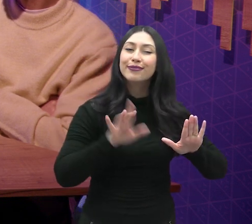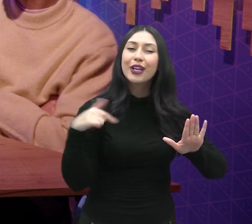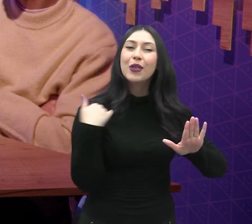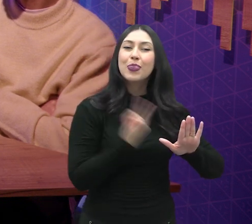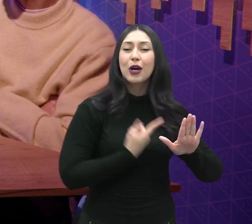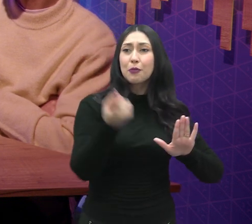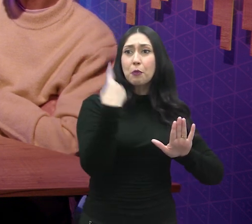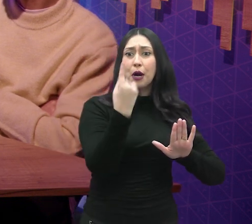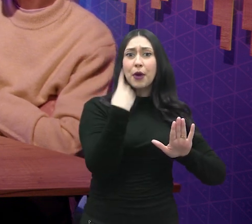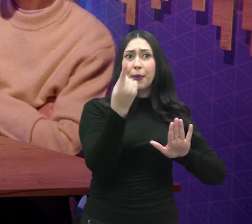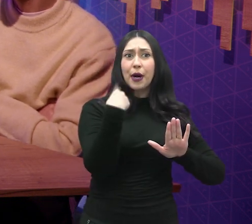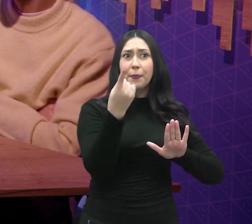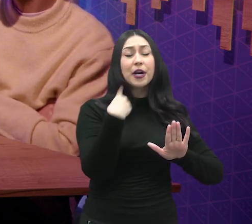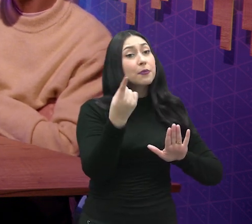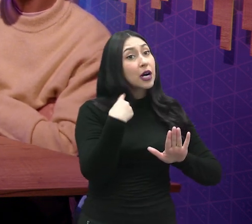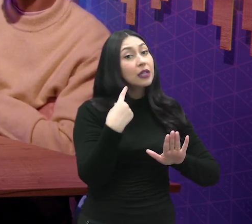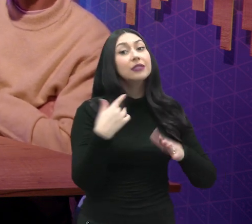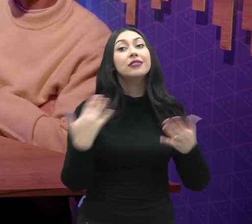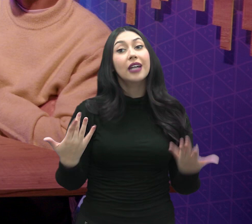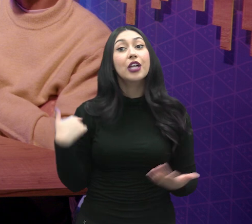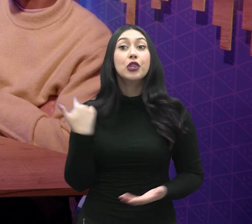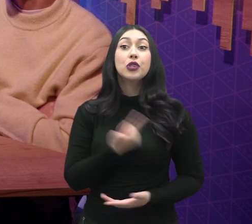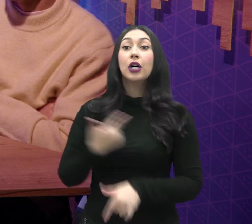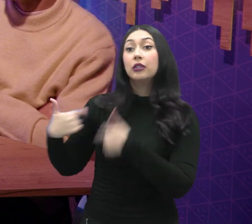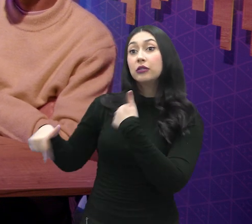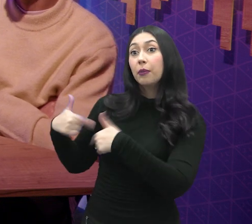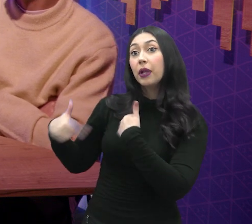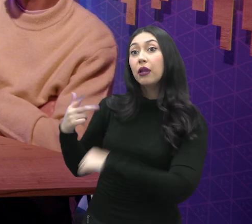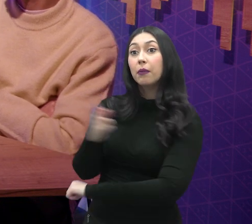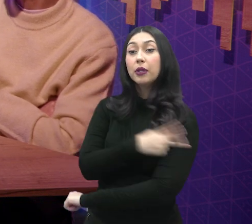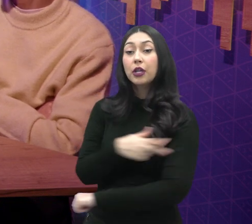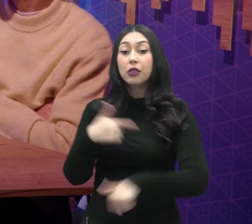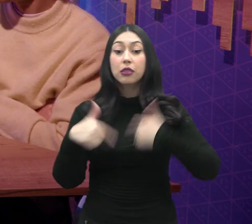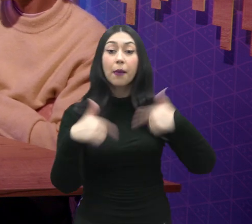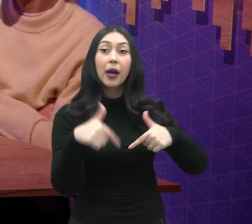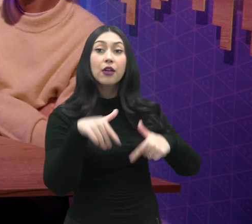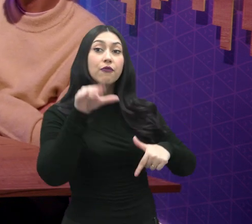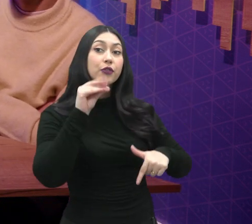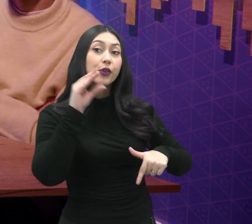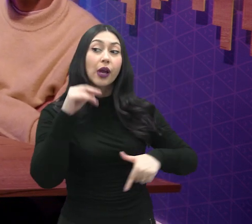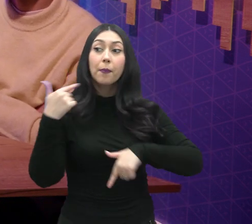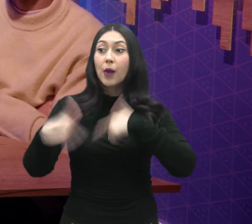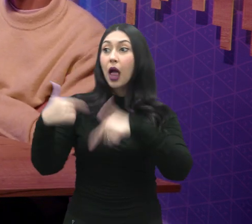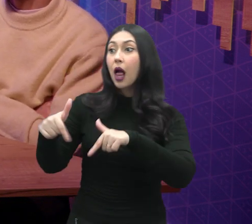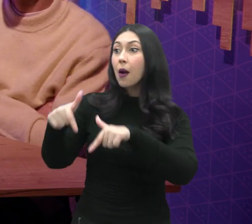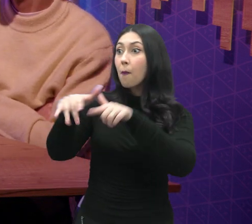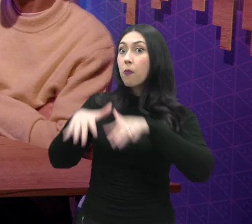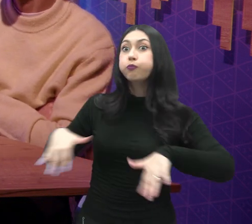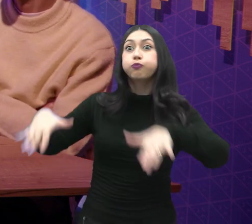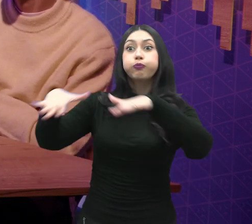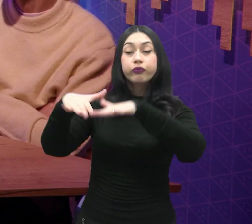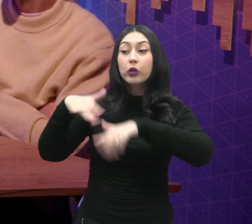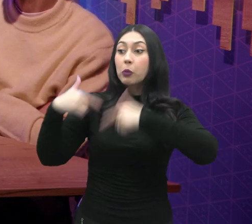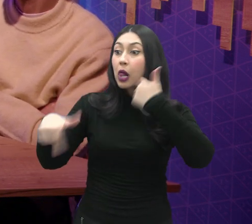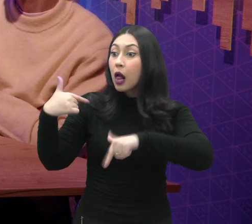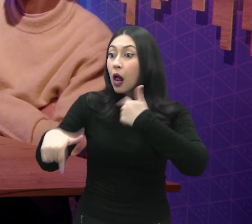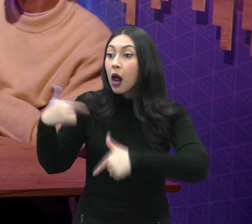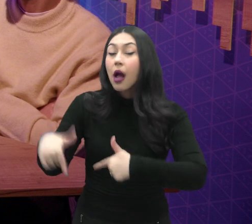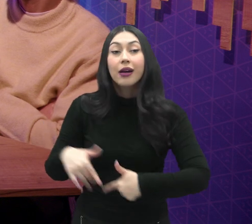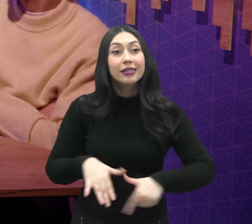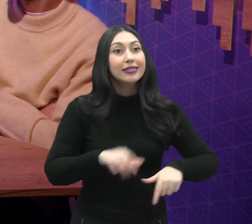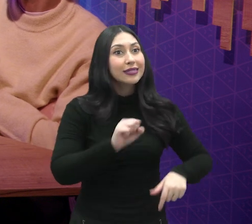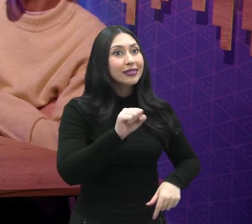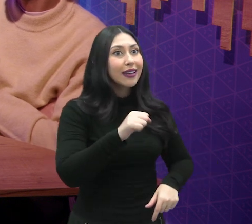o carrasco da gente mesmo. E a gente trabalha pelo chefe, pelo funcionário e por quem mais precisar, né? É isso, e a